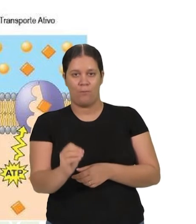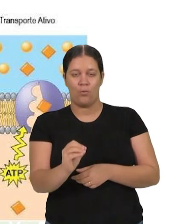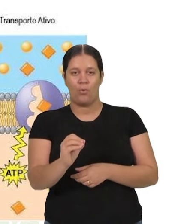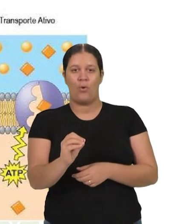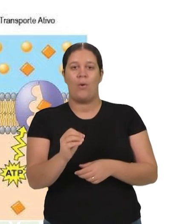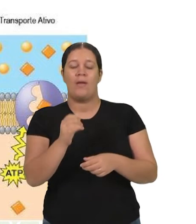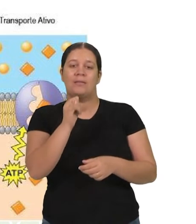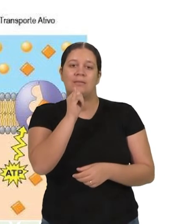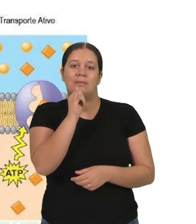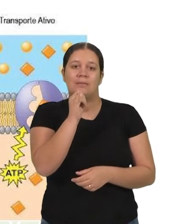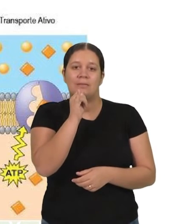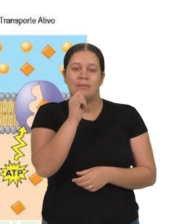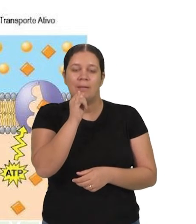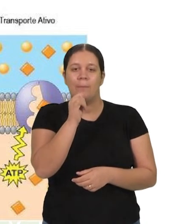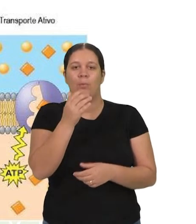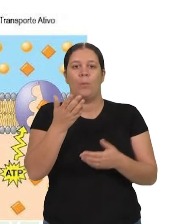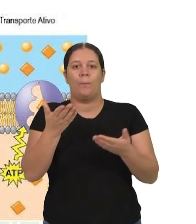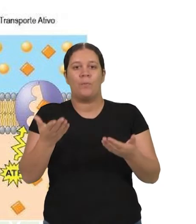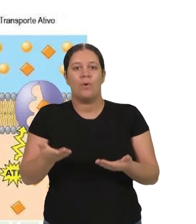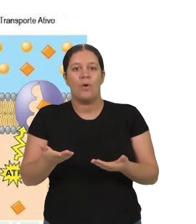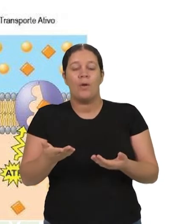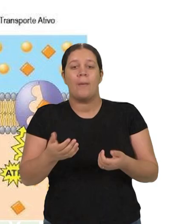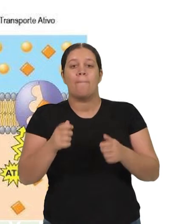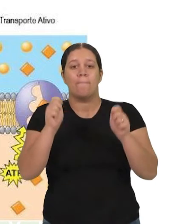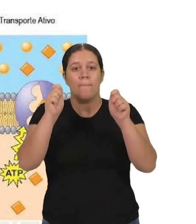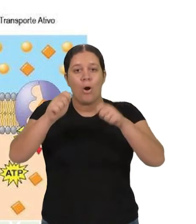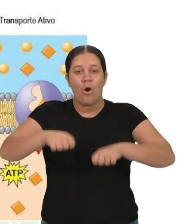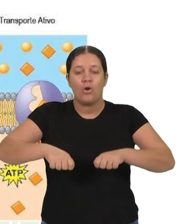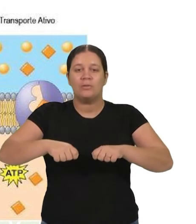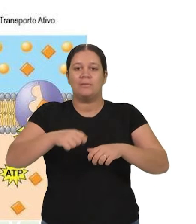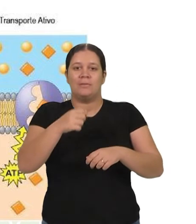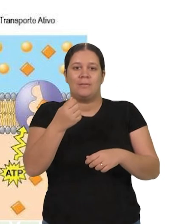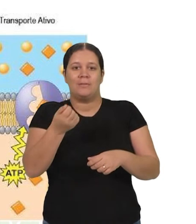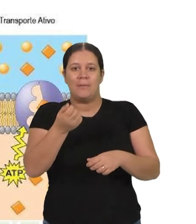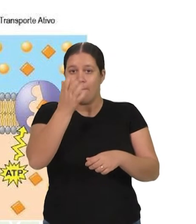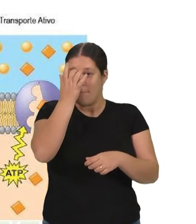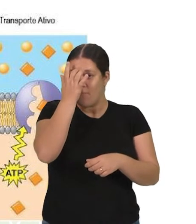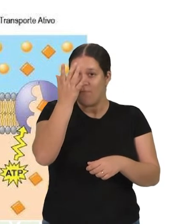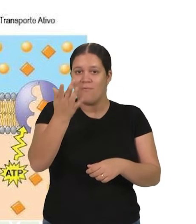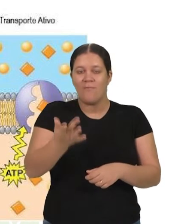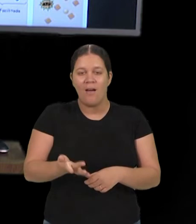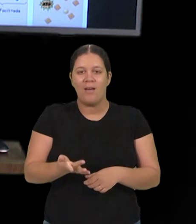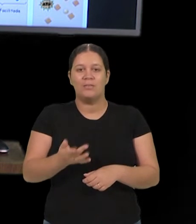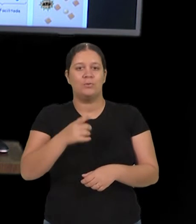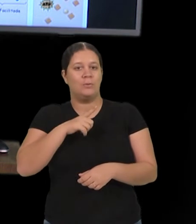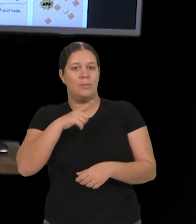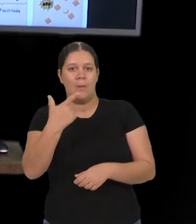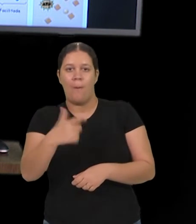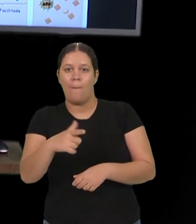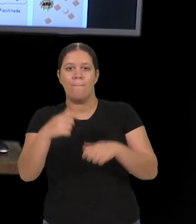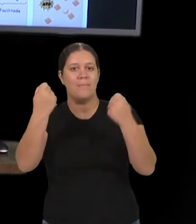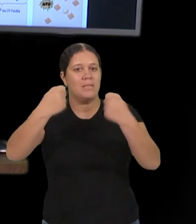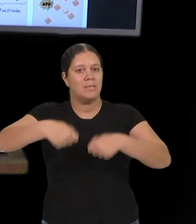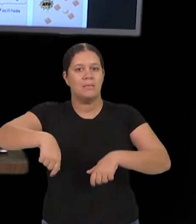fácil, algo que pode ser feito de maneira simples, sem muito esforço, sem muito gasto